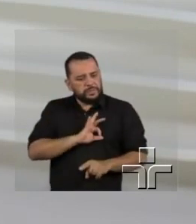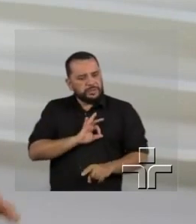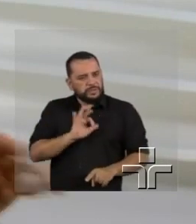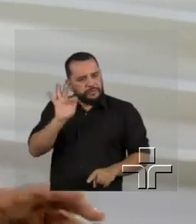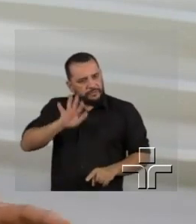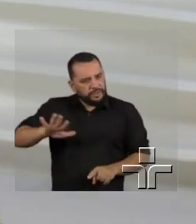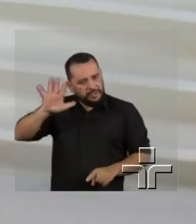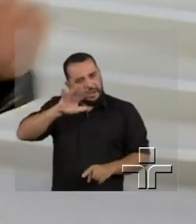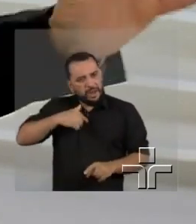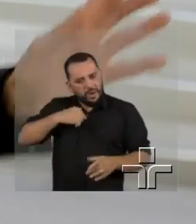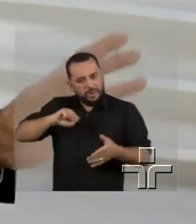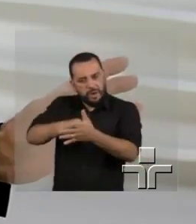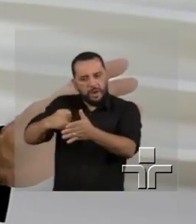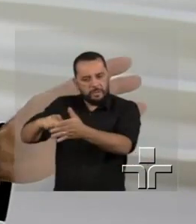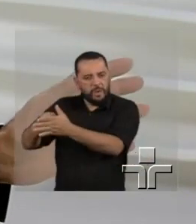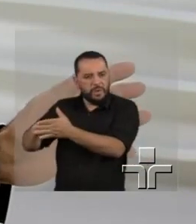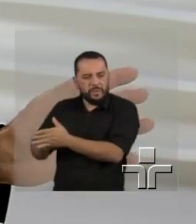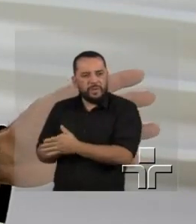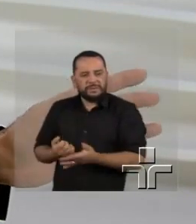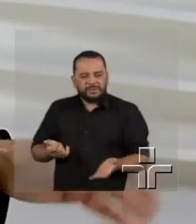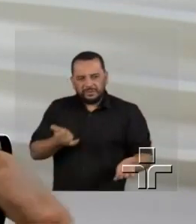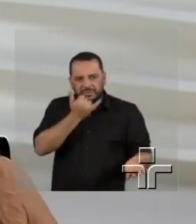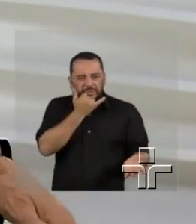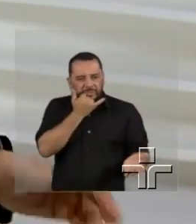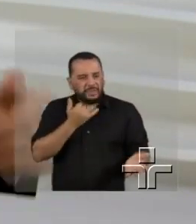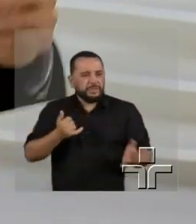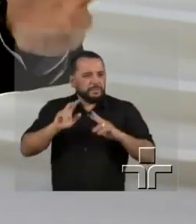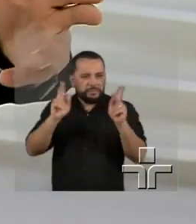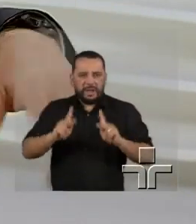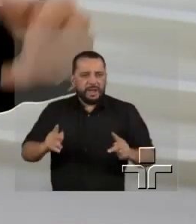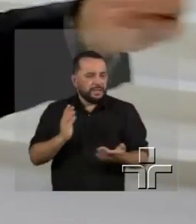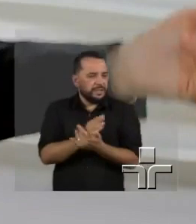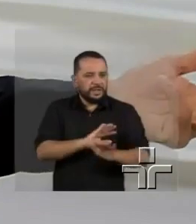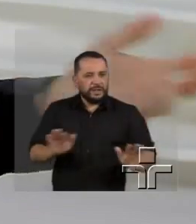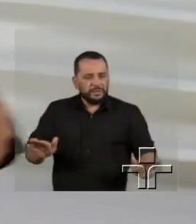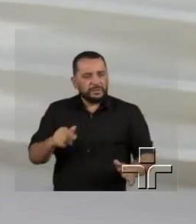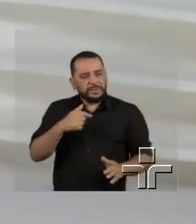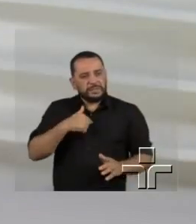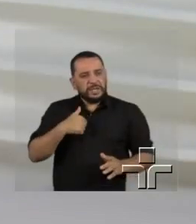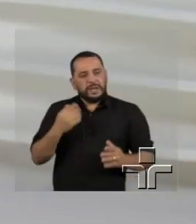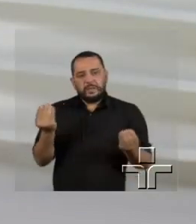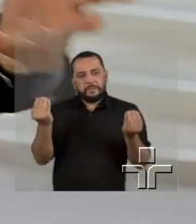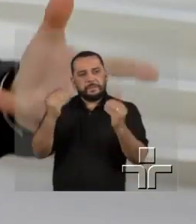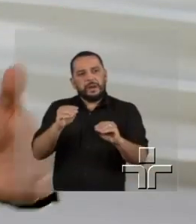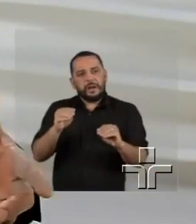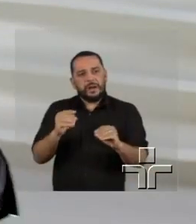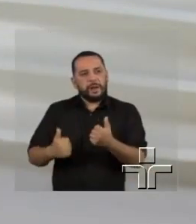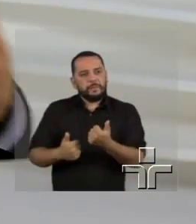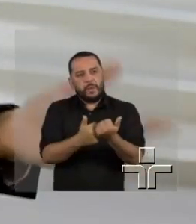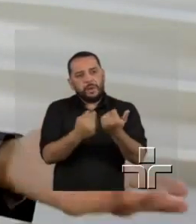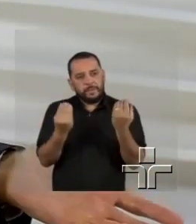né? Eliminando as brigas radicais, ou eliminando, ou atenuando, mitigando,